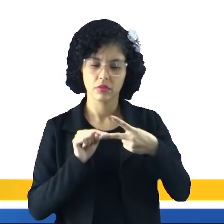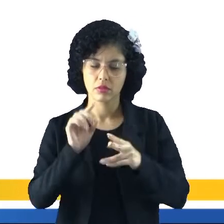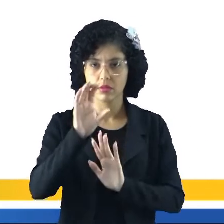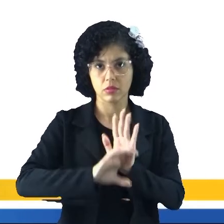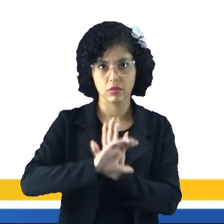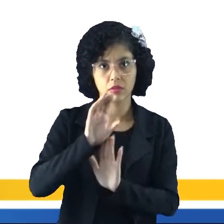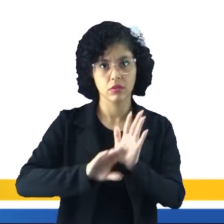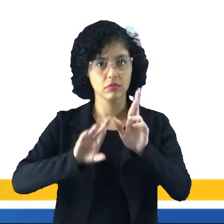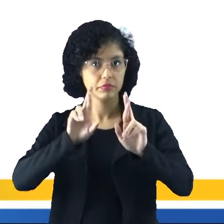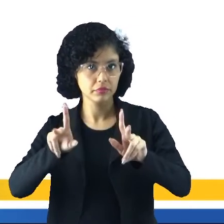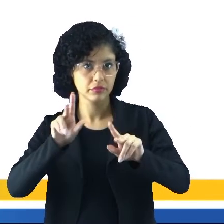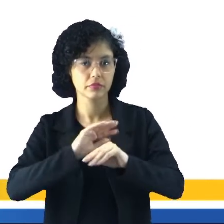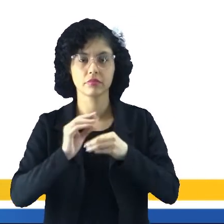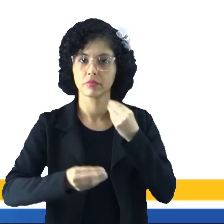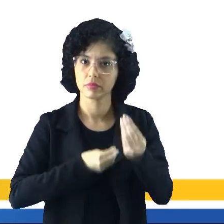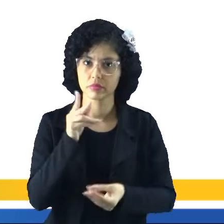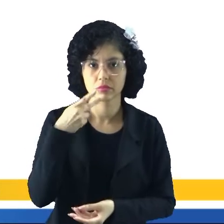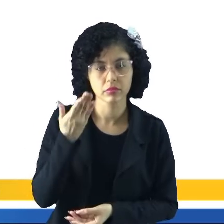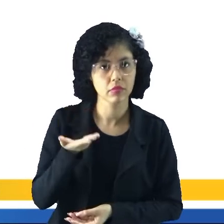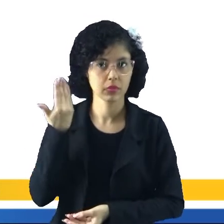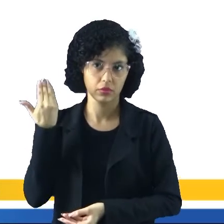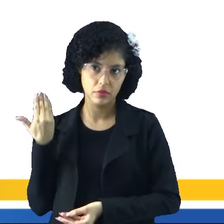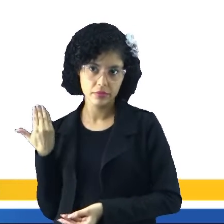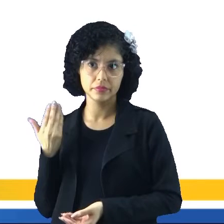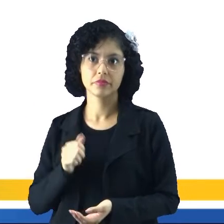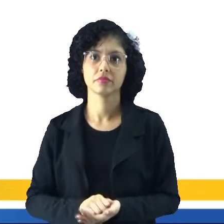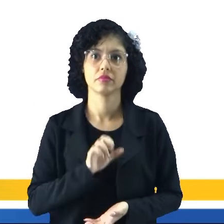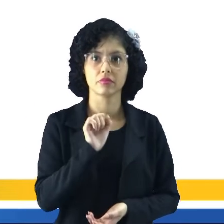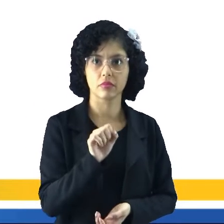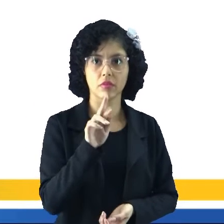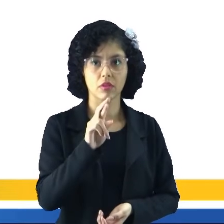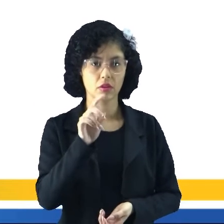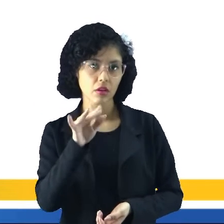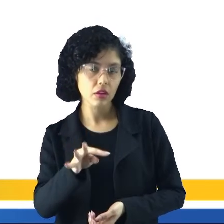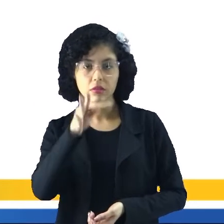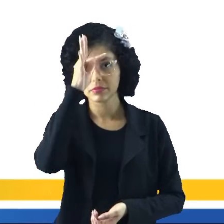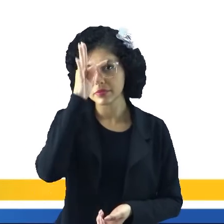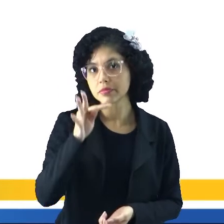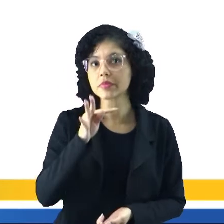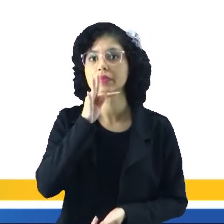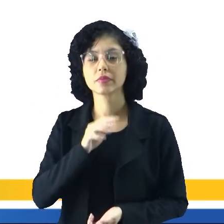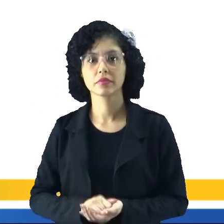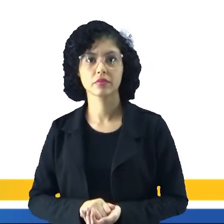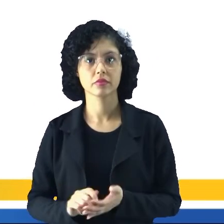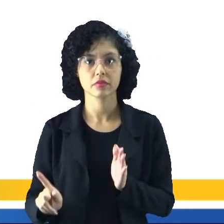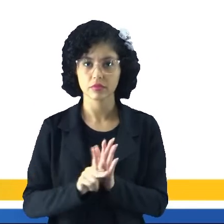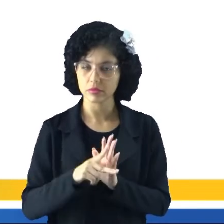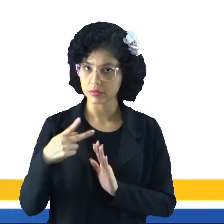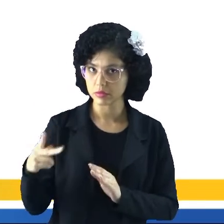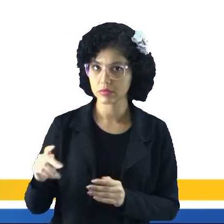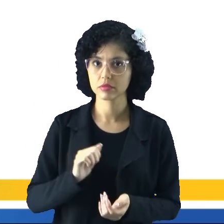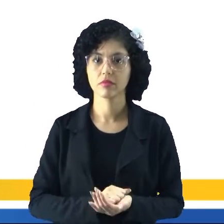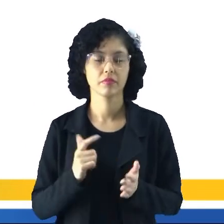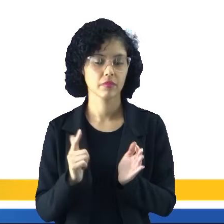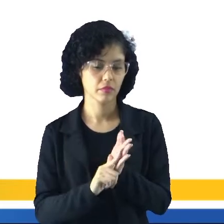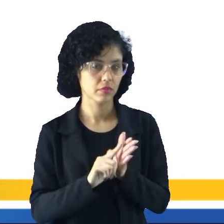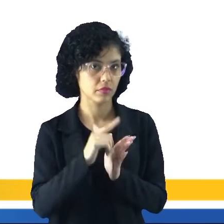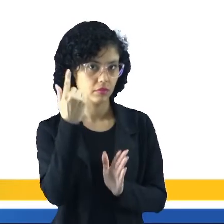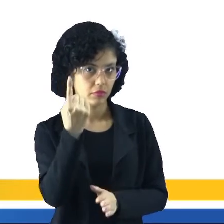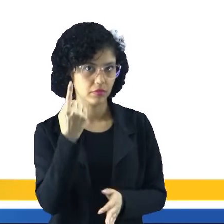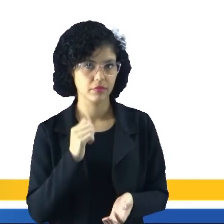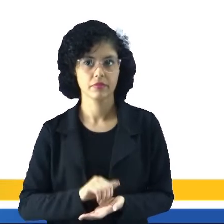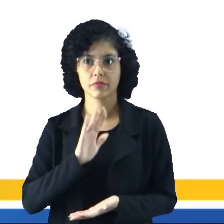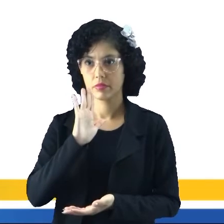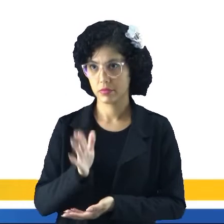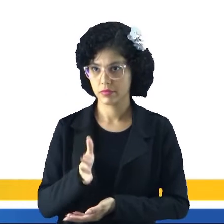concepções diferentes. Como eu havia dito aqui antes, Susanita é tradicionalista. Então, para ela, o papel da mulher é um.